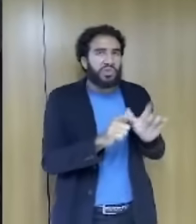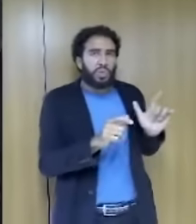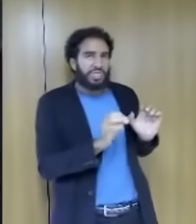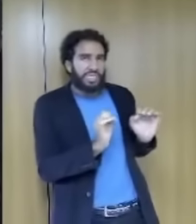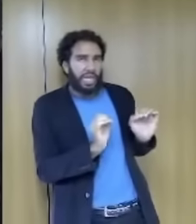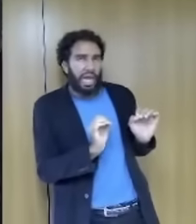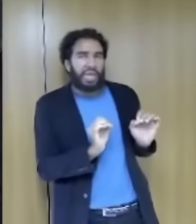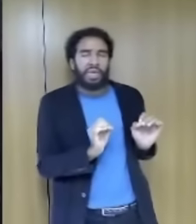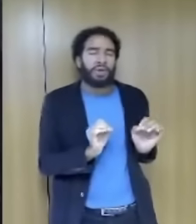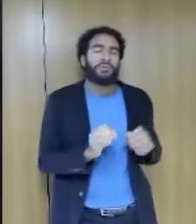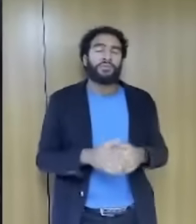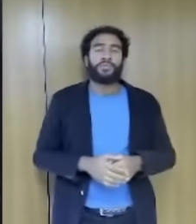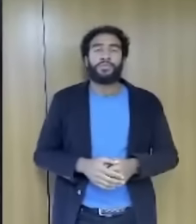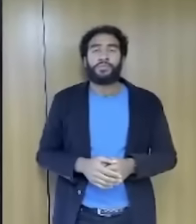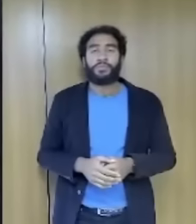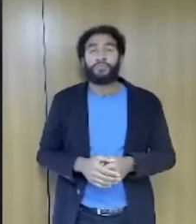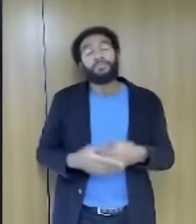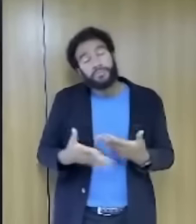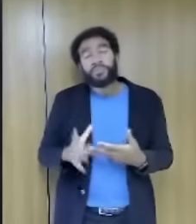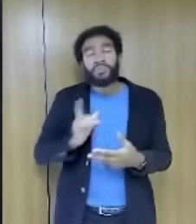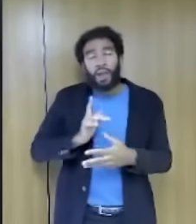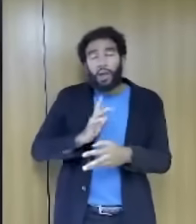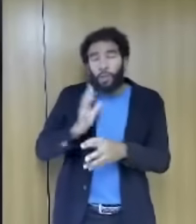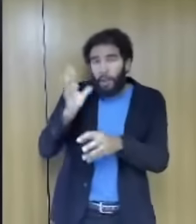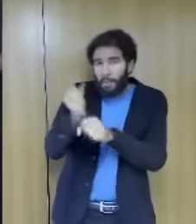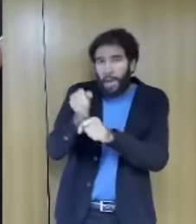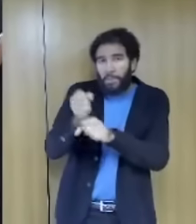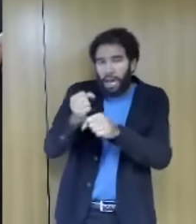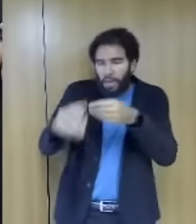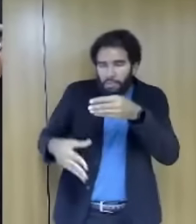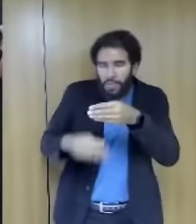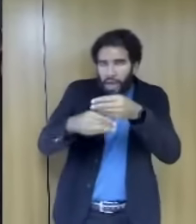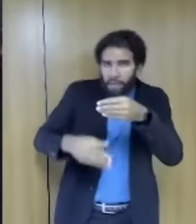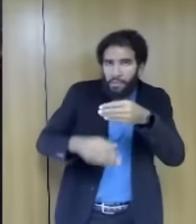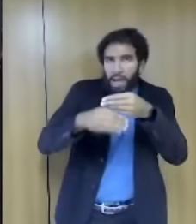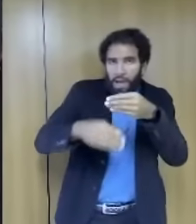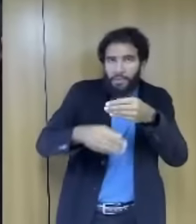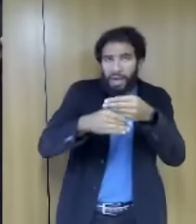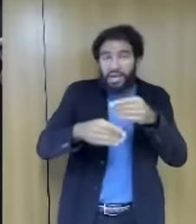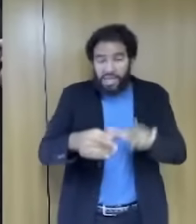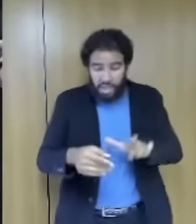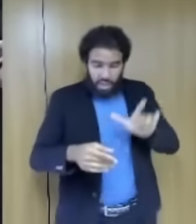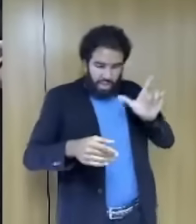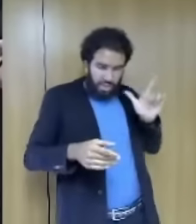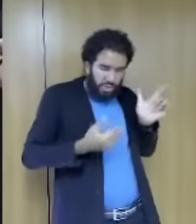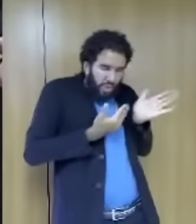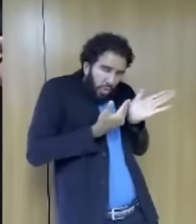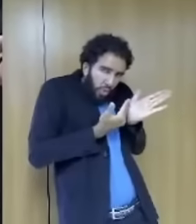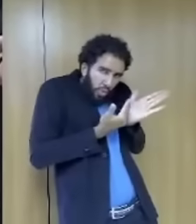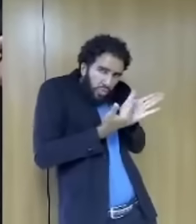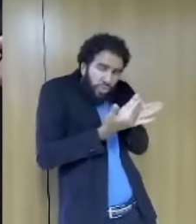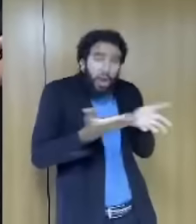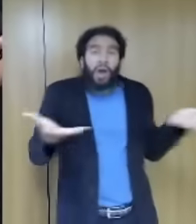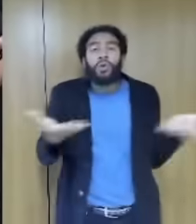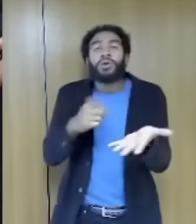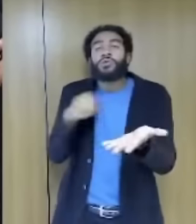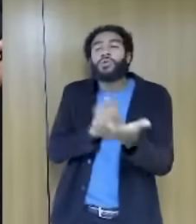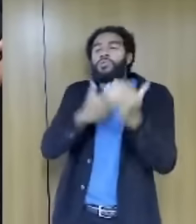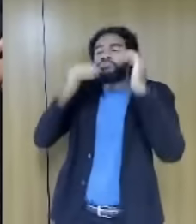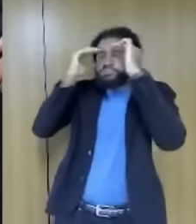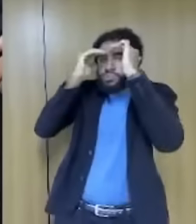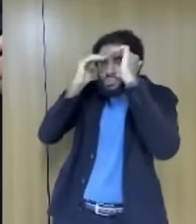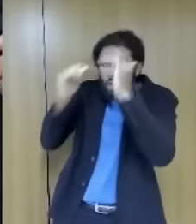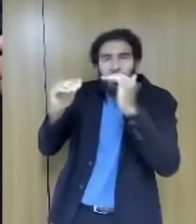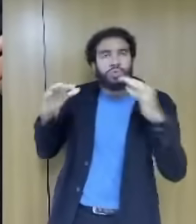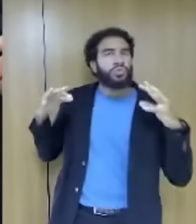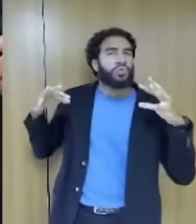É uma soma, não há dúvida, de passos que foram dados anteriormente. Nós respeitamos todas